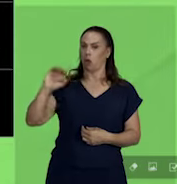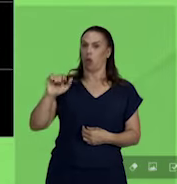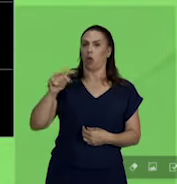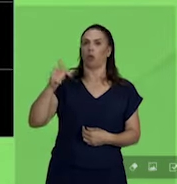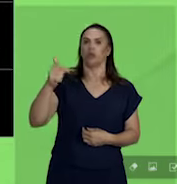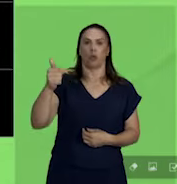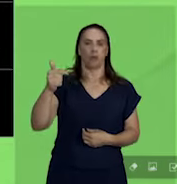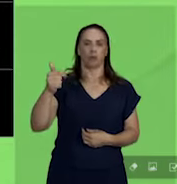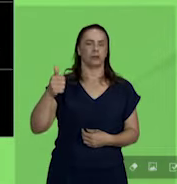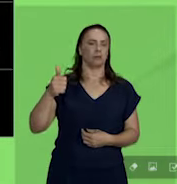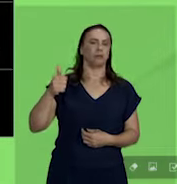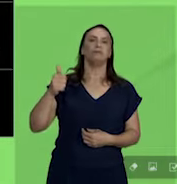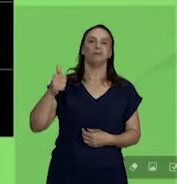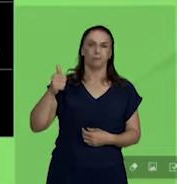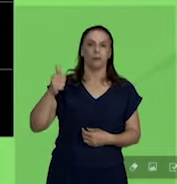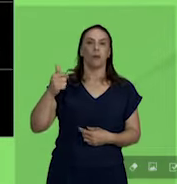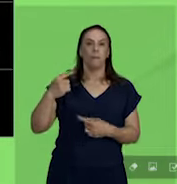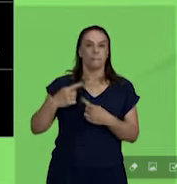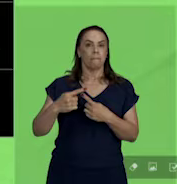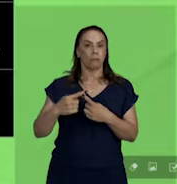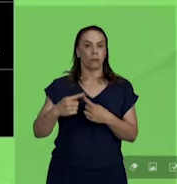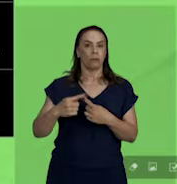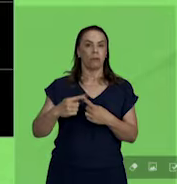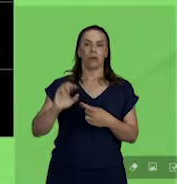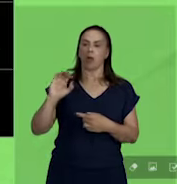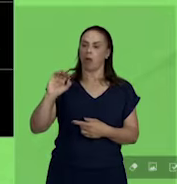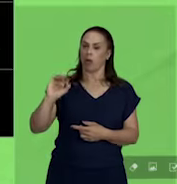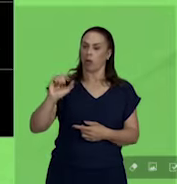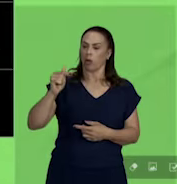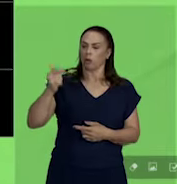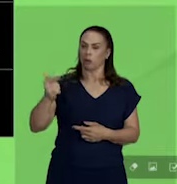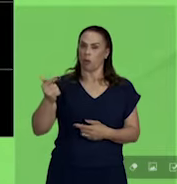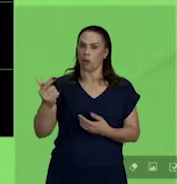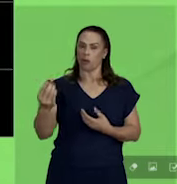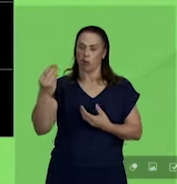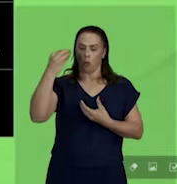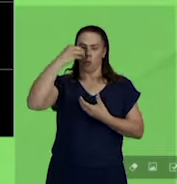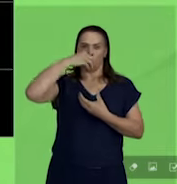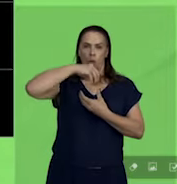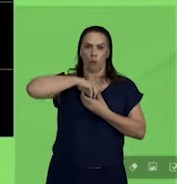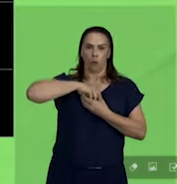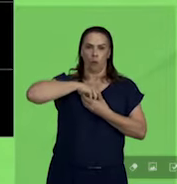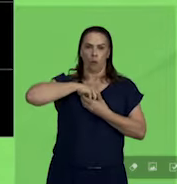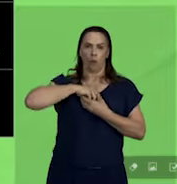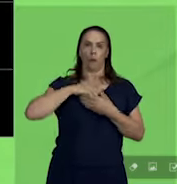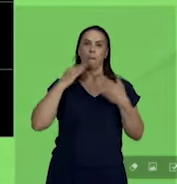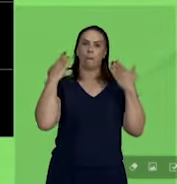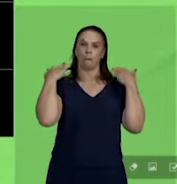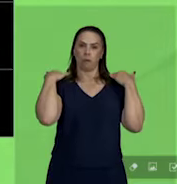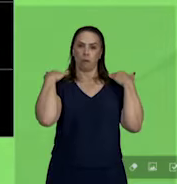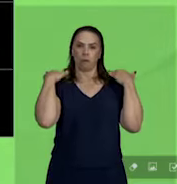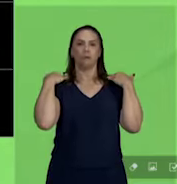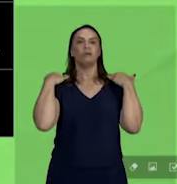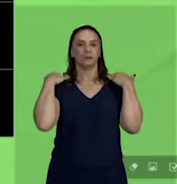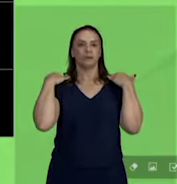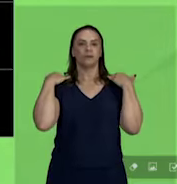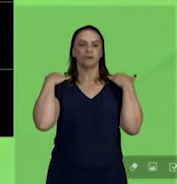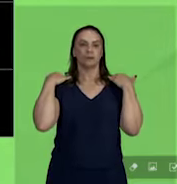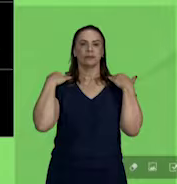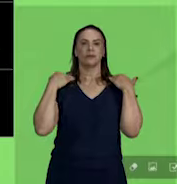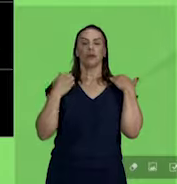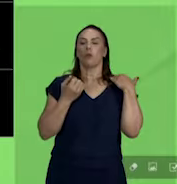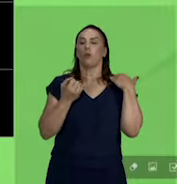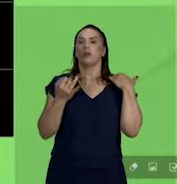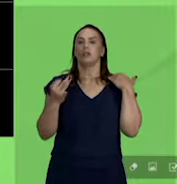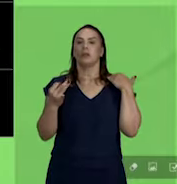porque está levando esse oxigênio para dentro dos meus pulmões, e menos CO2.